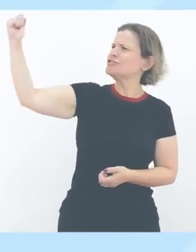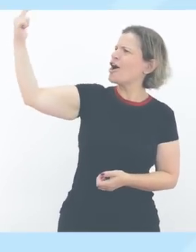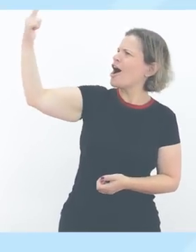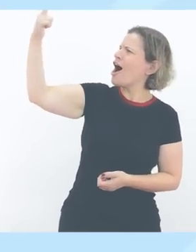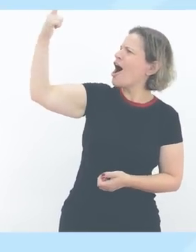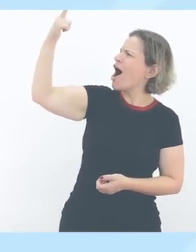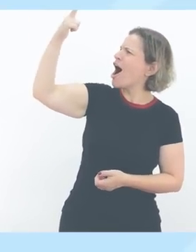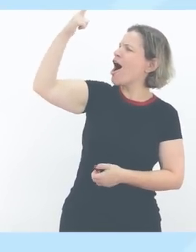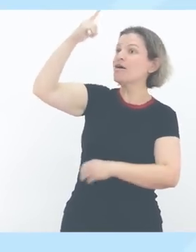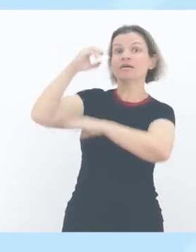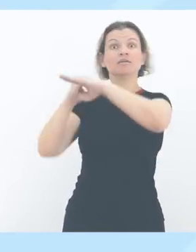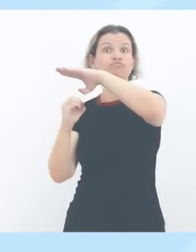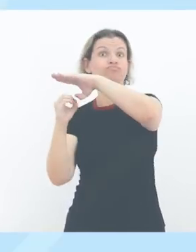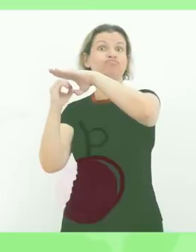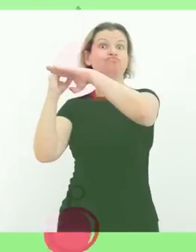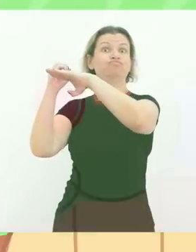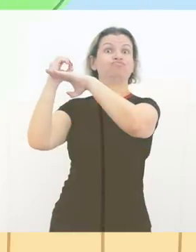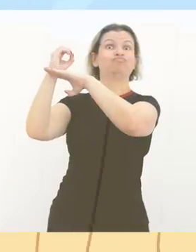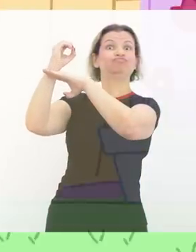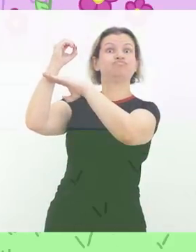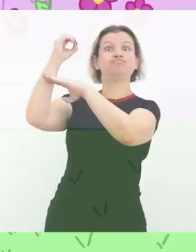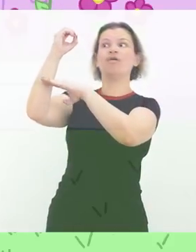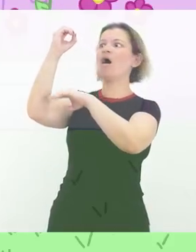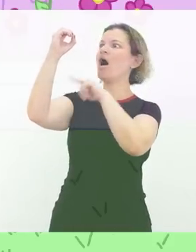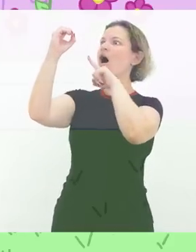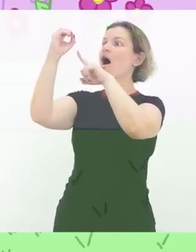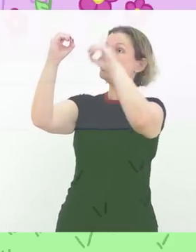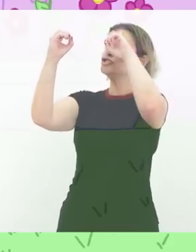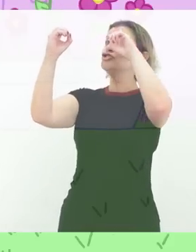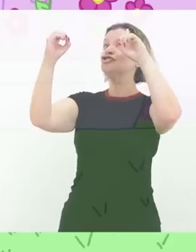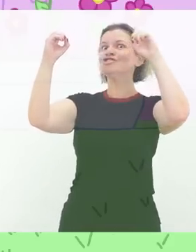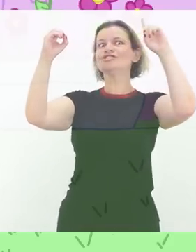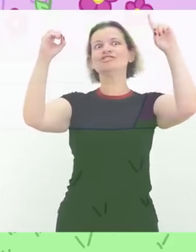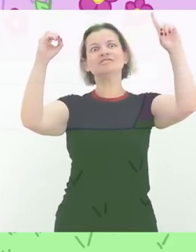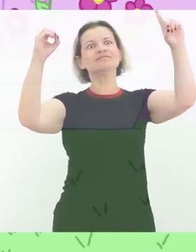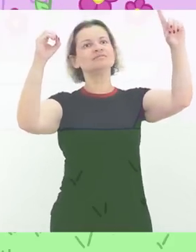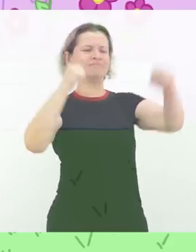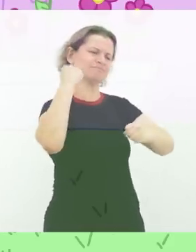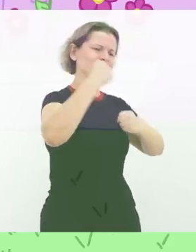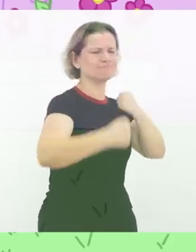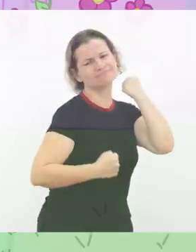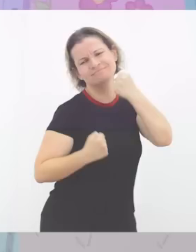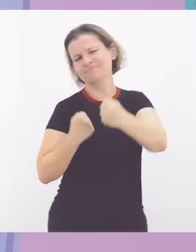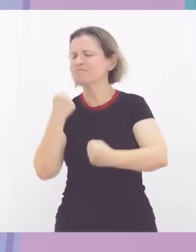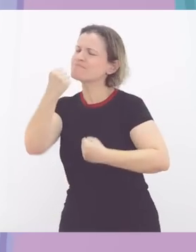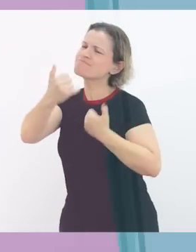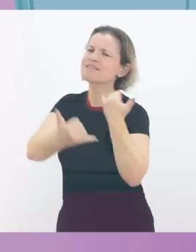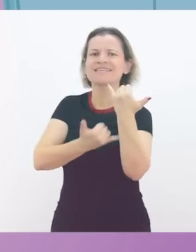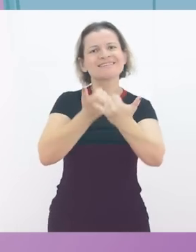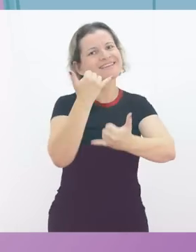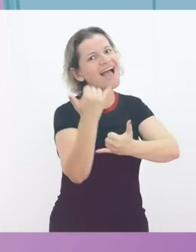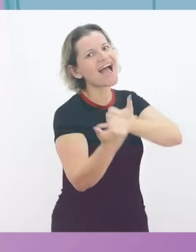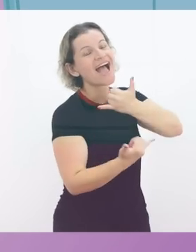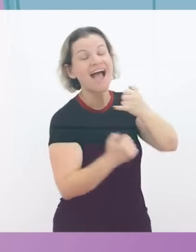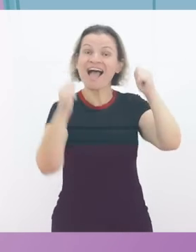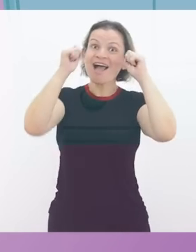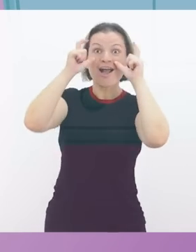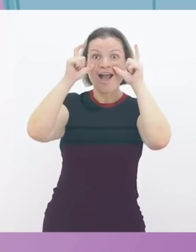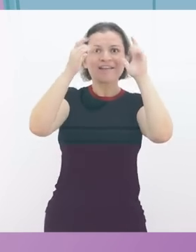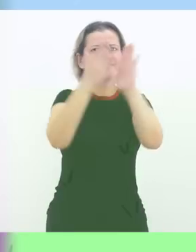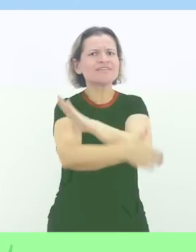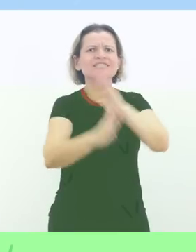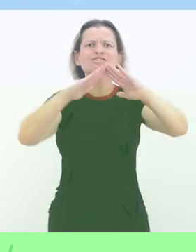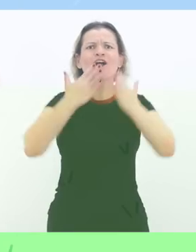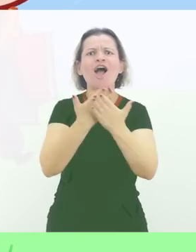Quando o sol aparece, é de dia, a gente corre pra brincar. De dia a